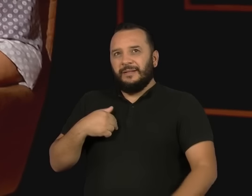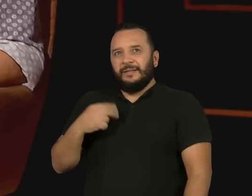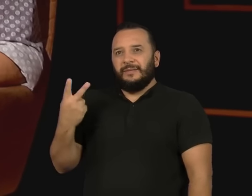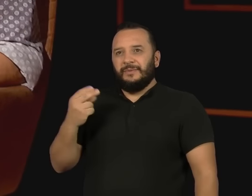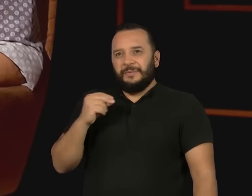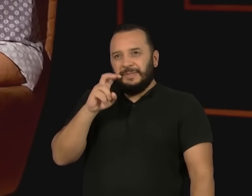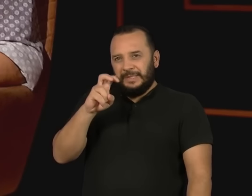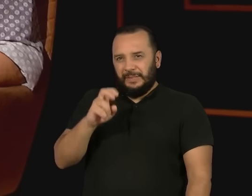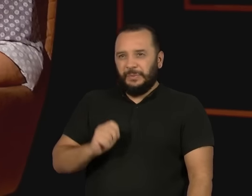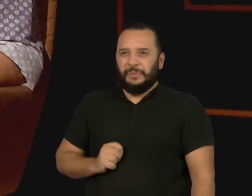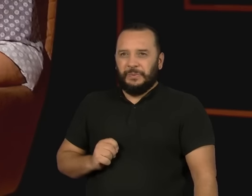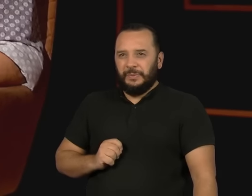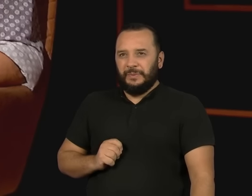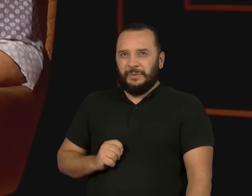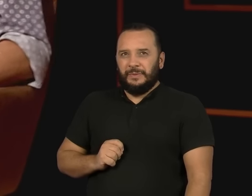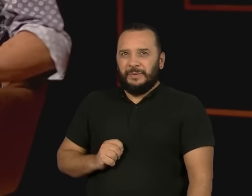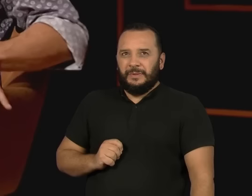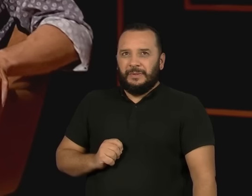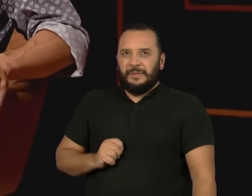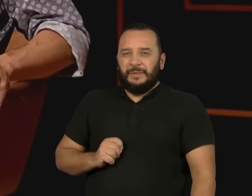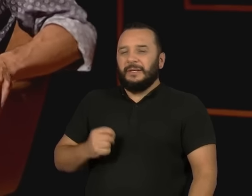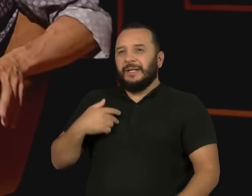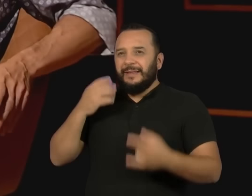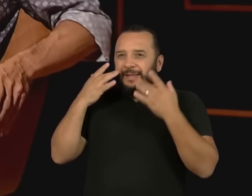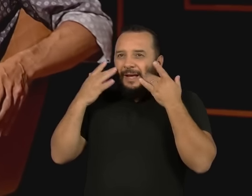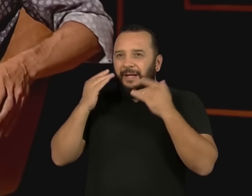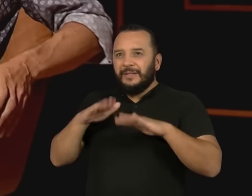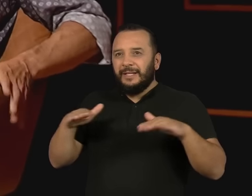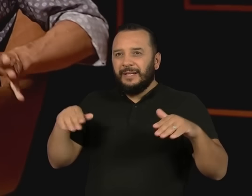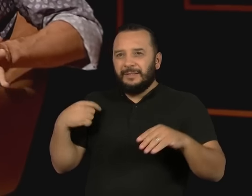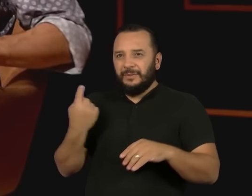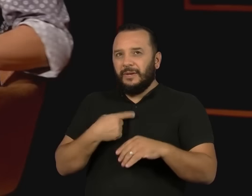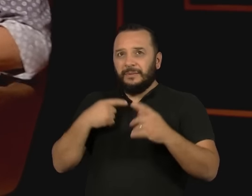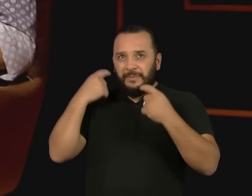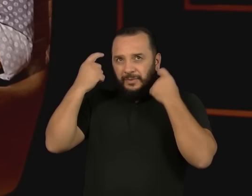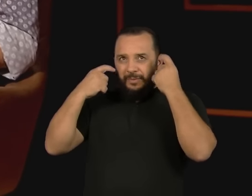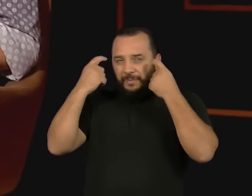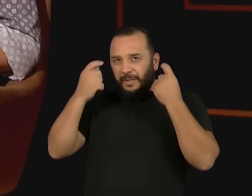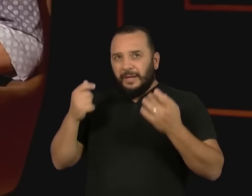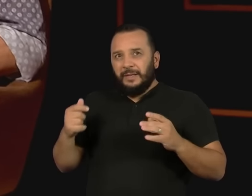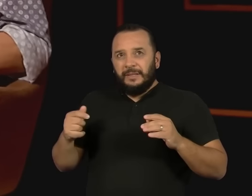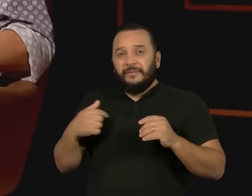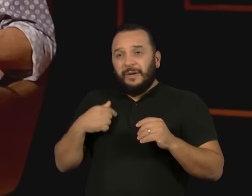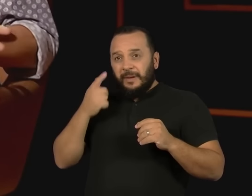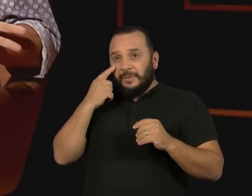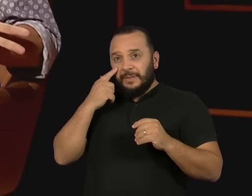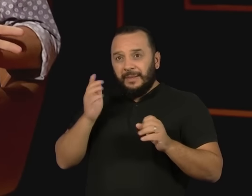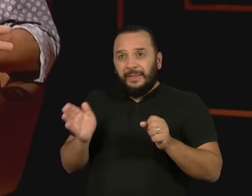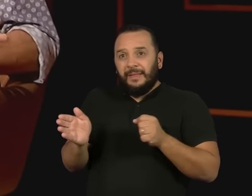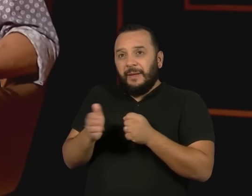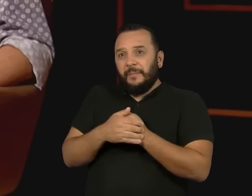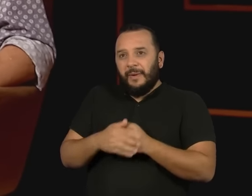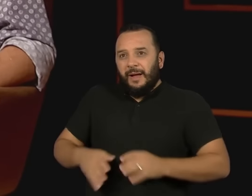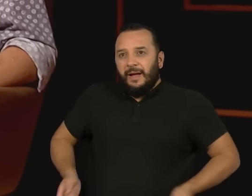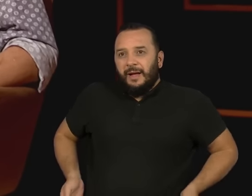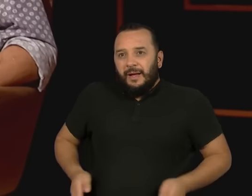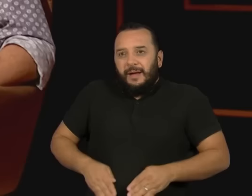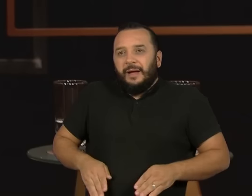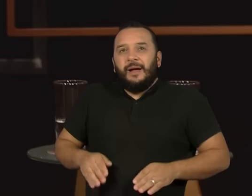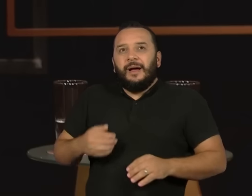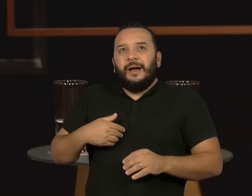5. E aí aí ficamos todos preocupados, tinha coisa e tal, vamos tampar a bunda do Matheus no final e